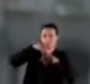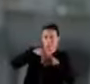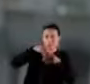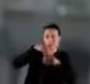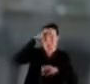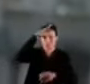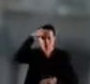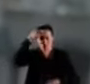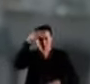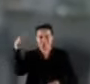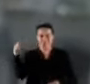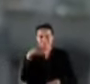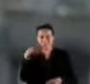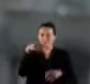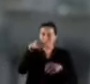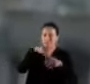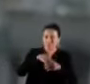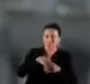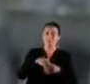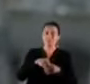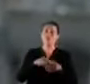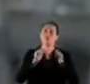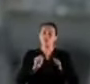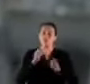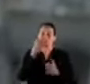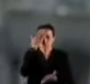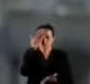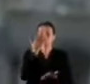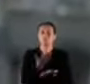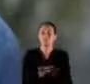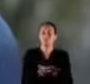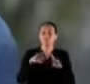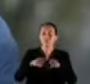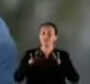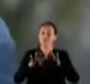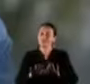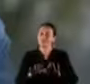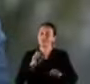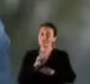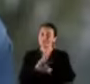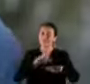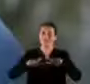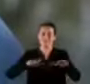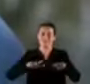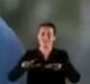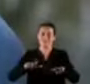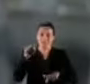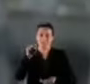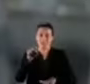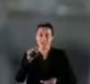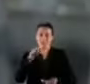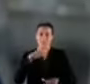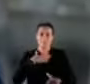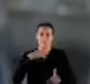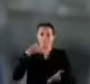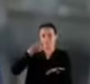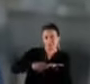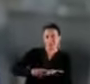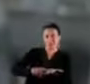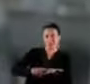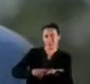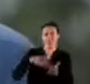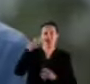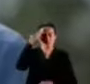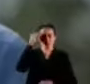servidores, dos serviços prestados e terceirizados, que podem ter certeza, vão permanecer em seus empregos. Vocês têm a